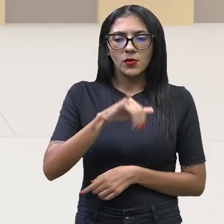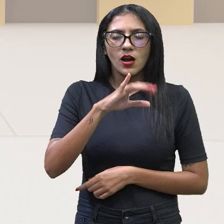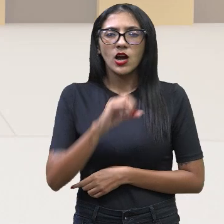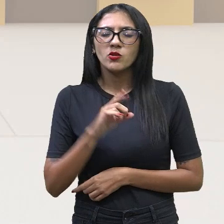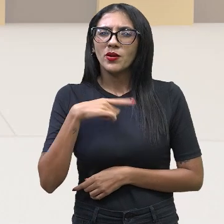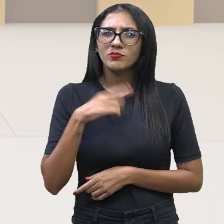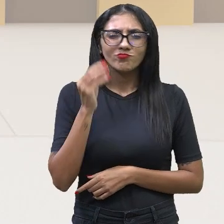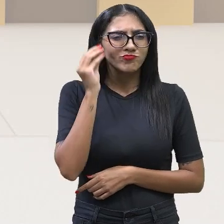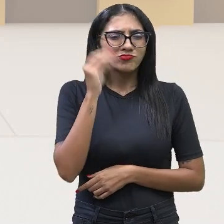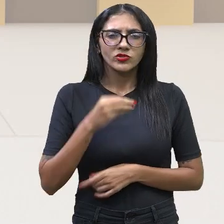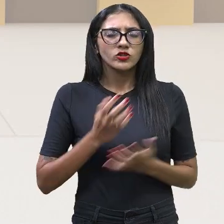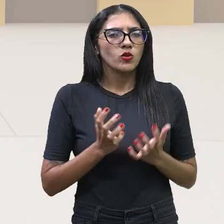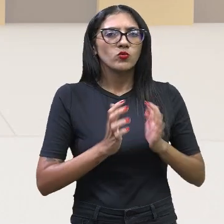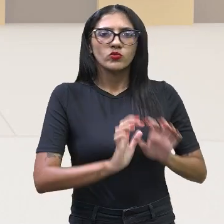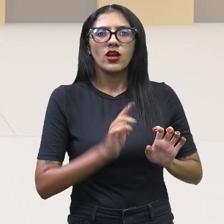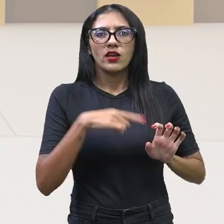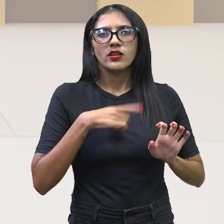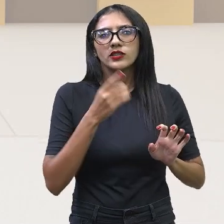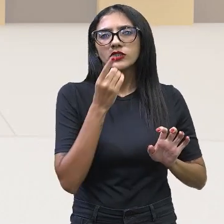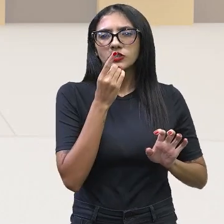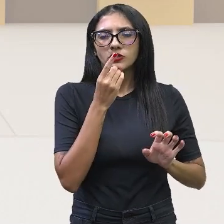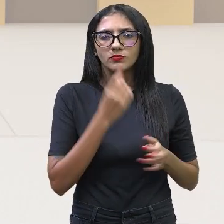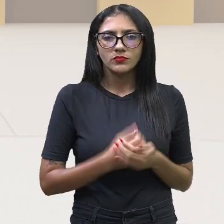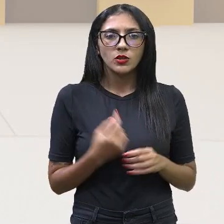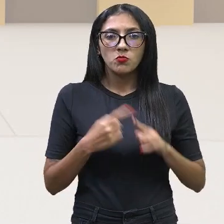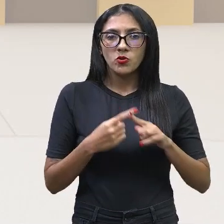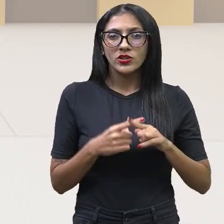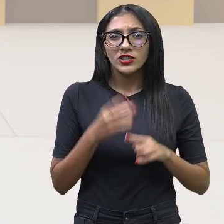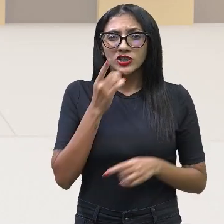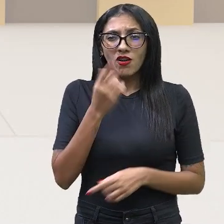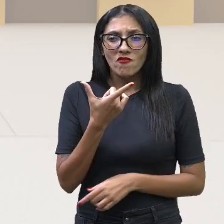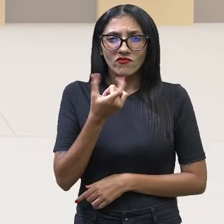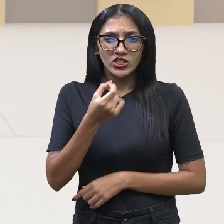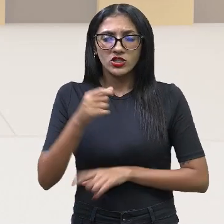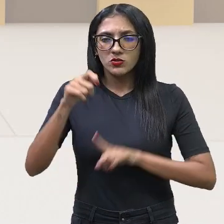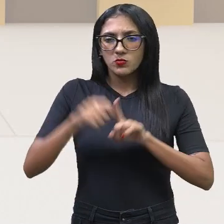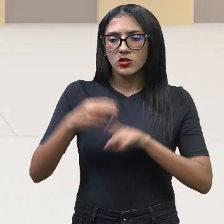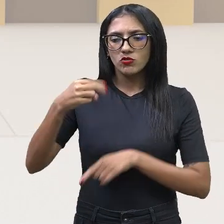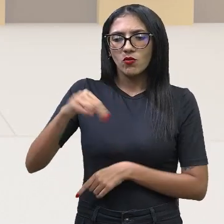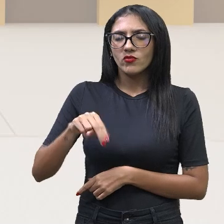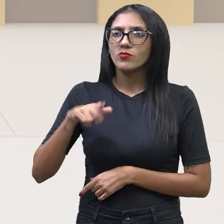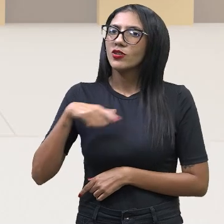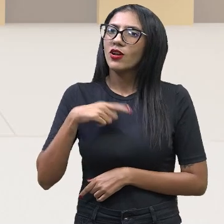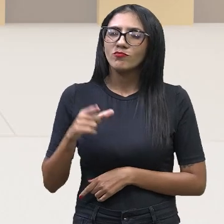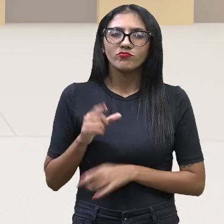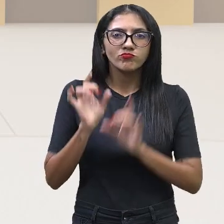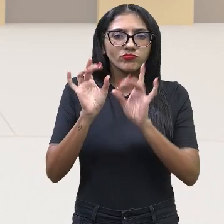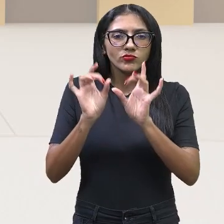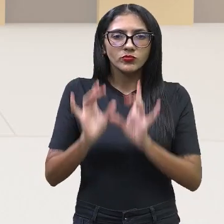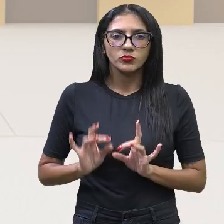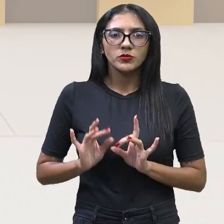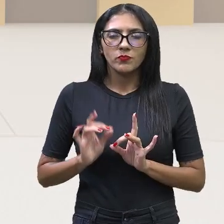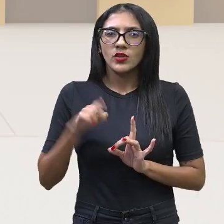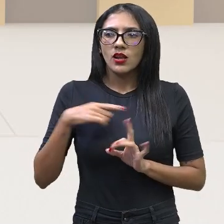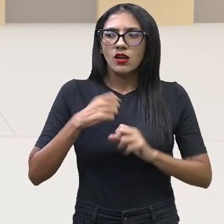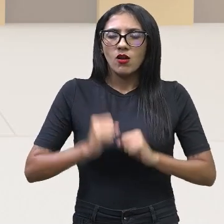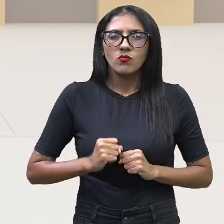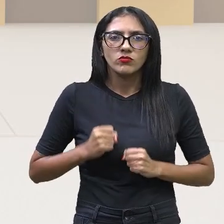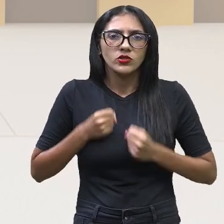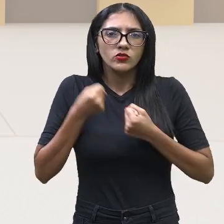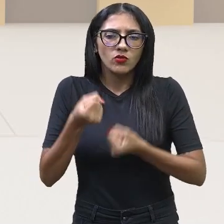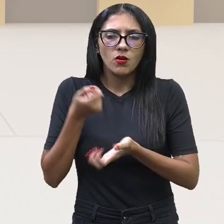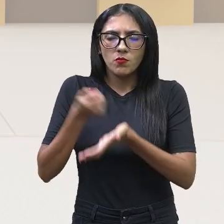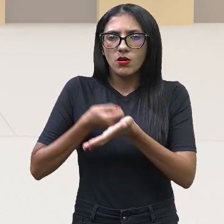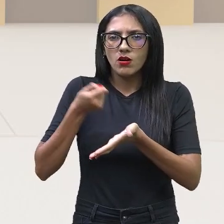pessoas negras, porque, de fato, o 20 de novembro tem muito mais sentido, porque a luta de um e a luta de